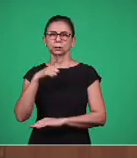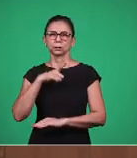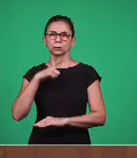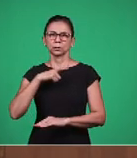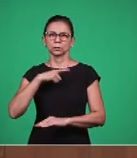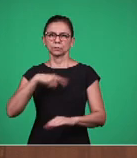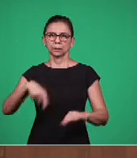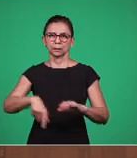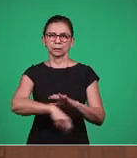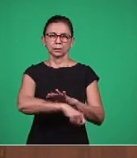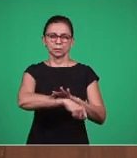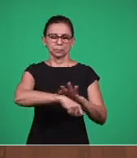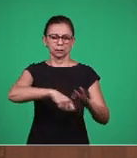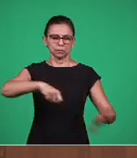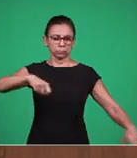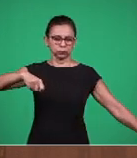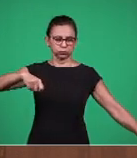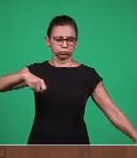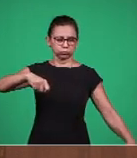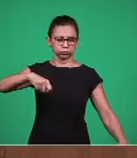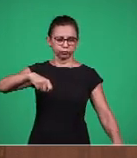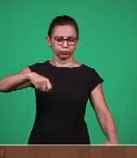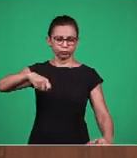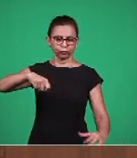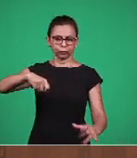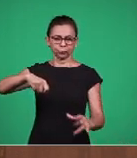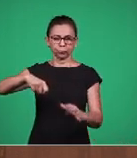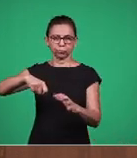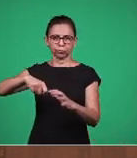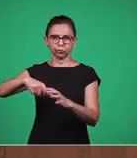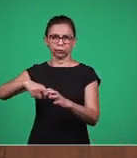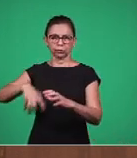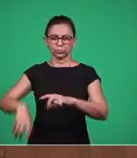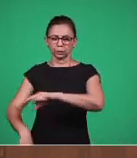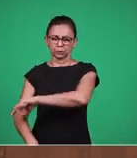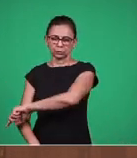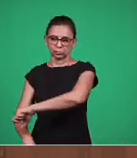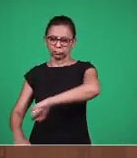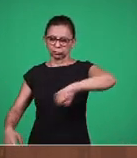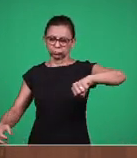flamejante. No caminho. Quem é o caminho? Jesus.